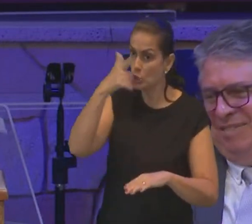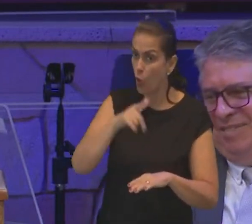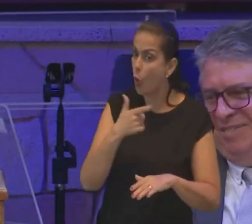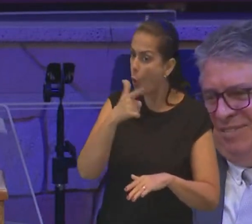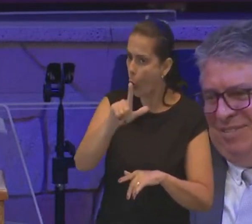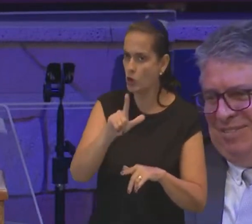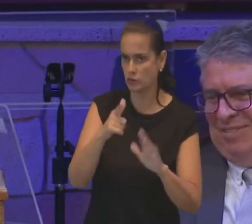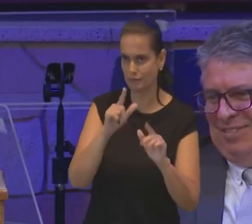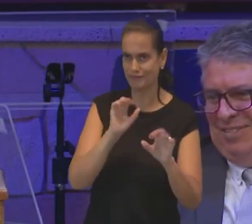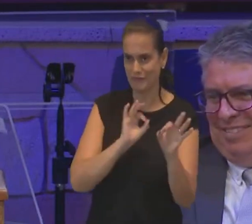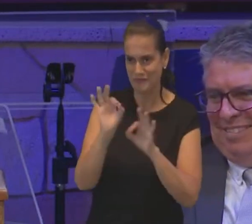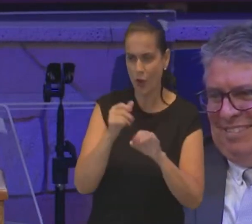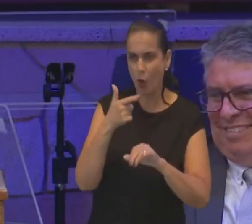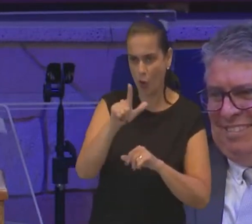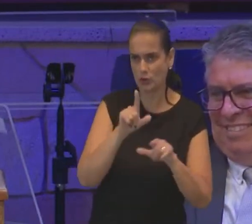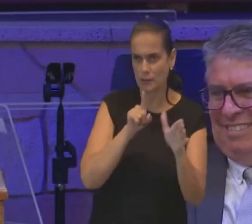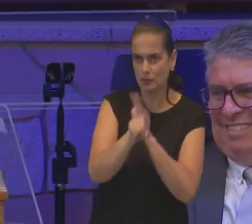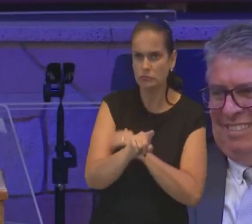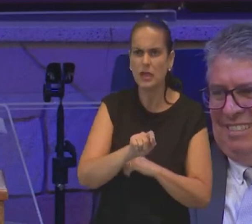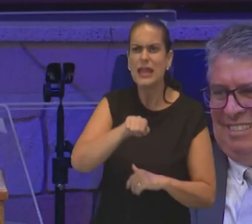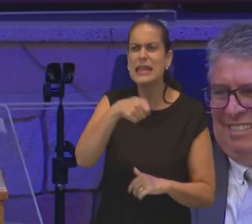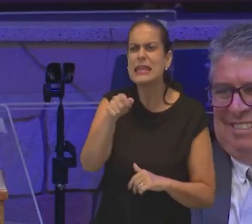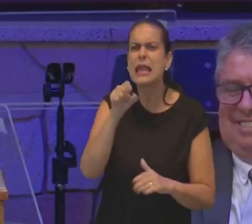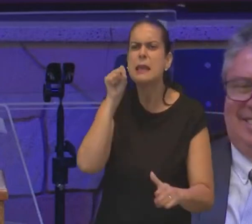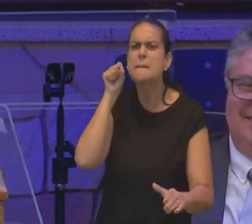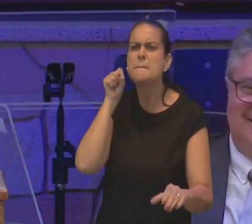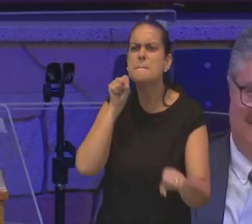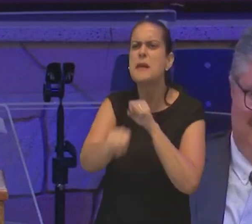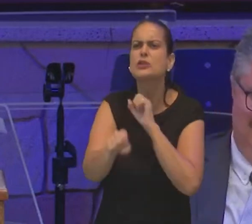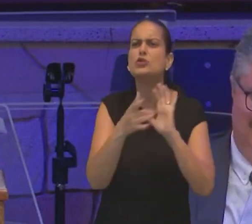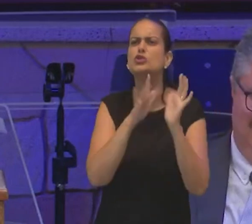que a gente possa entender. Quem foi que matou Jesus?